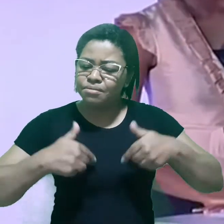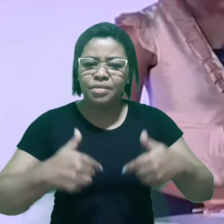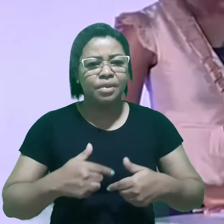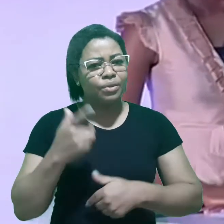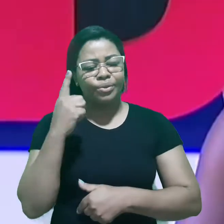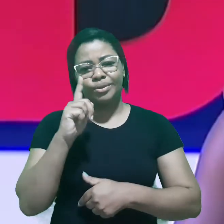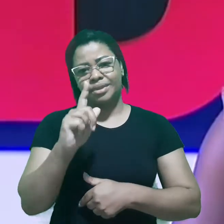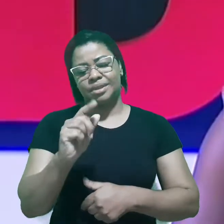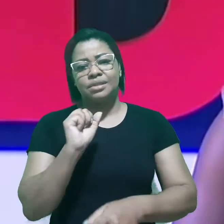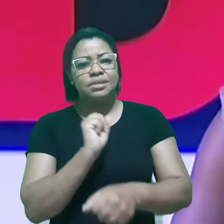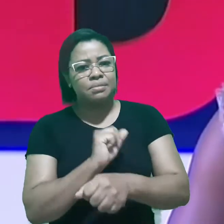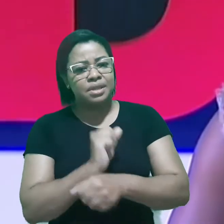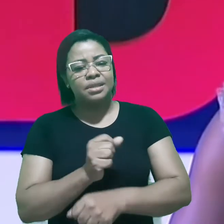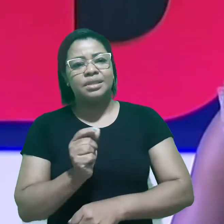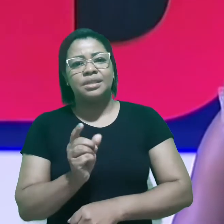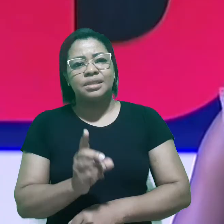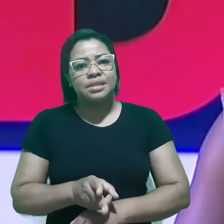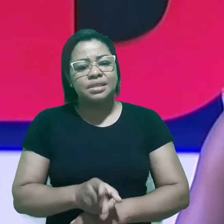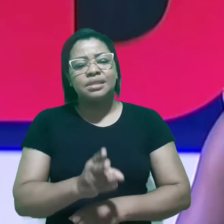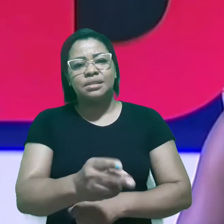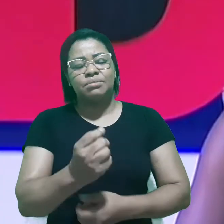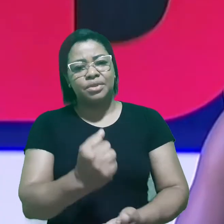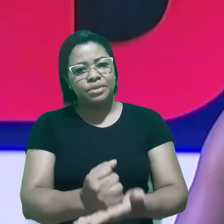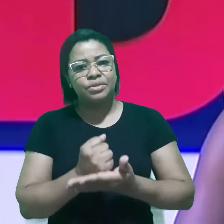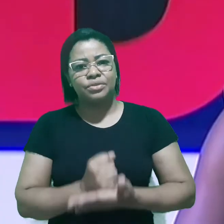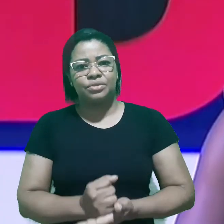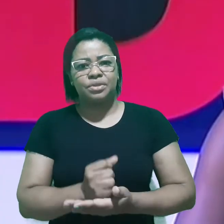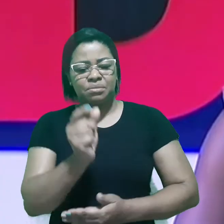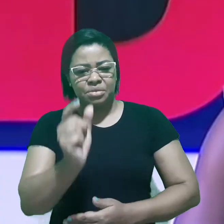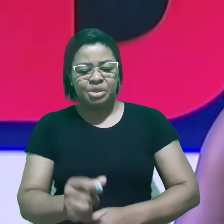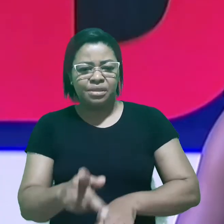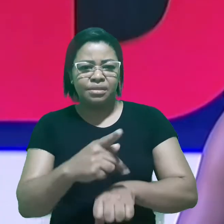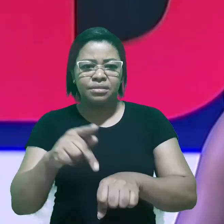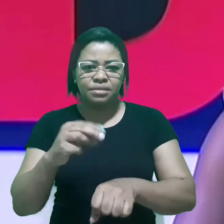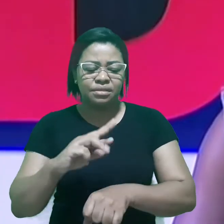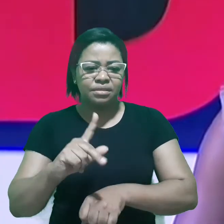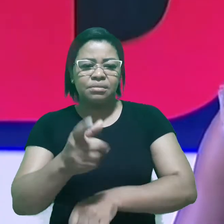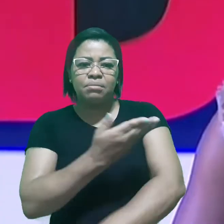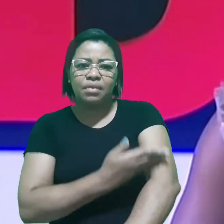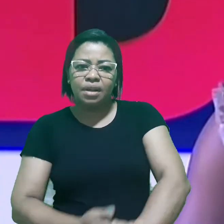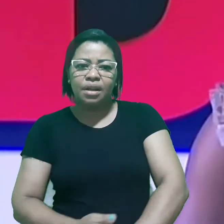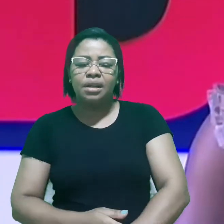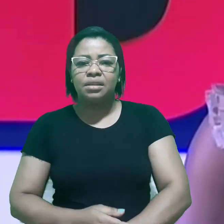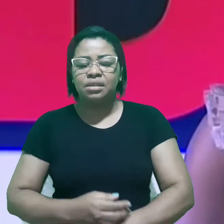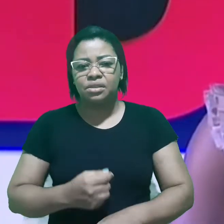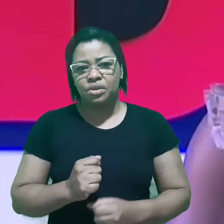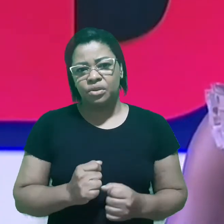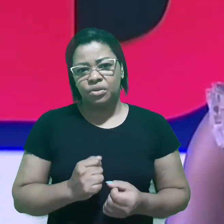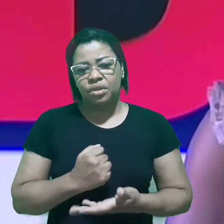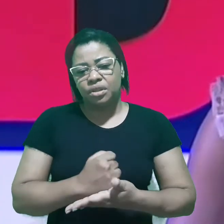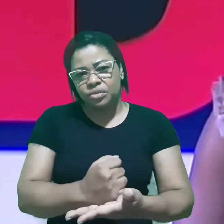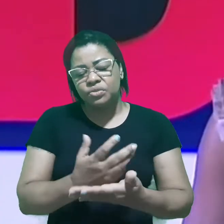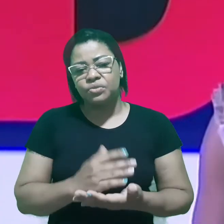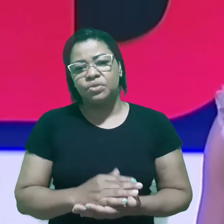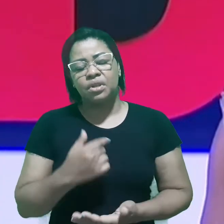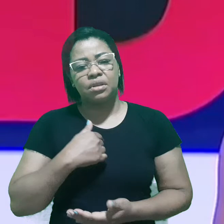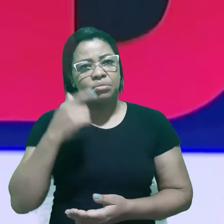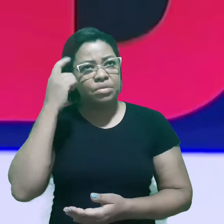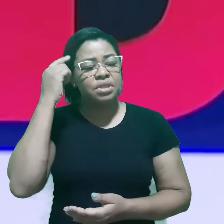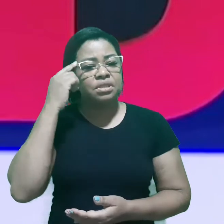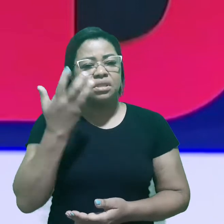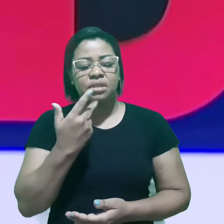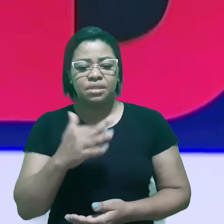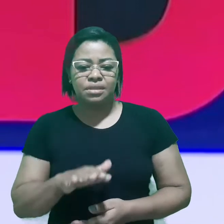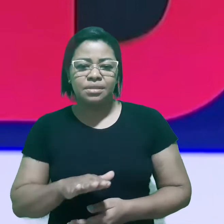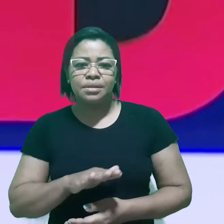gentil. Eu veria os africanos do mesmo jeito que eu, quando criança, havia visto a família de Fidé. Eu acho que